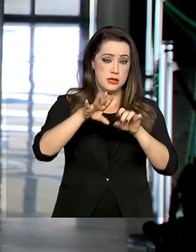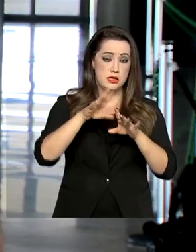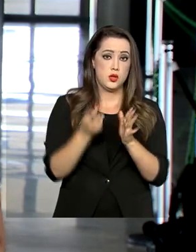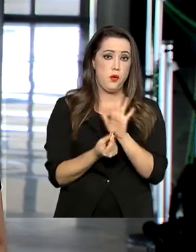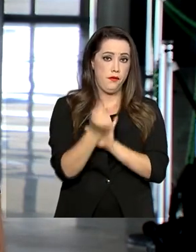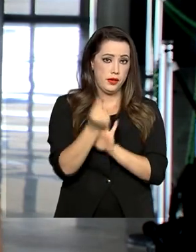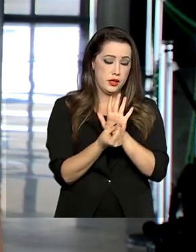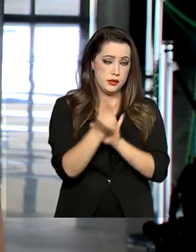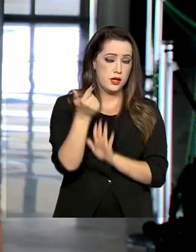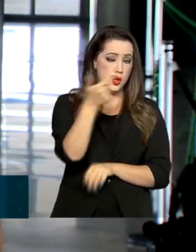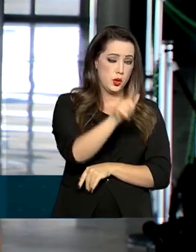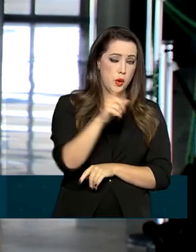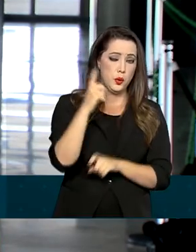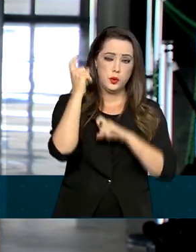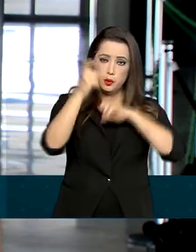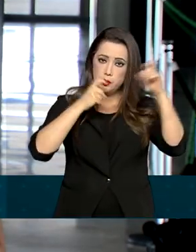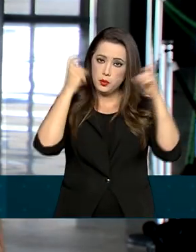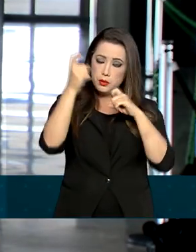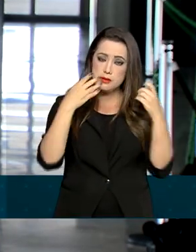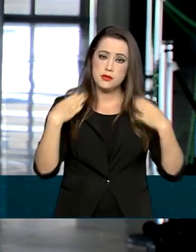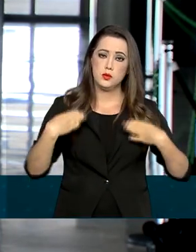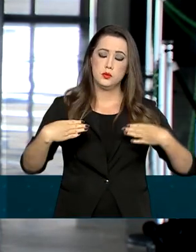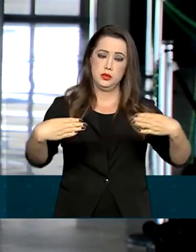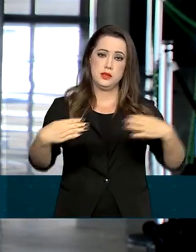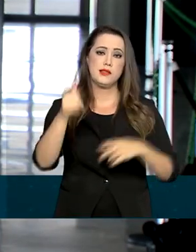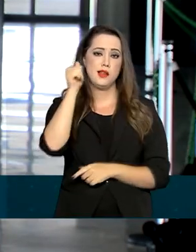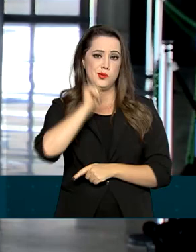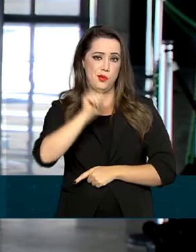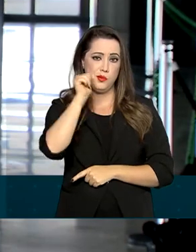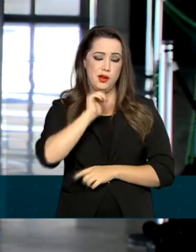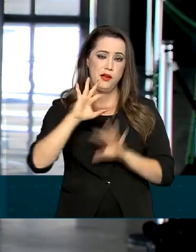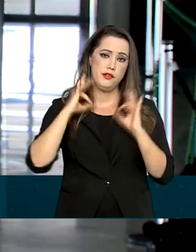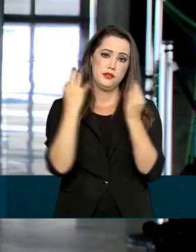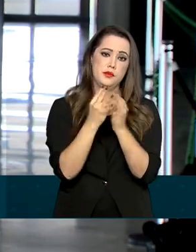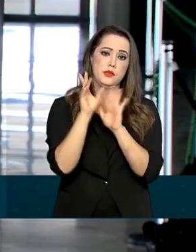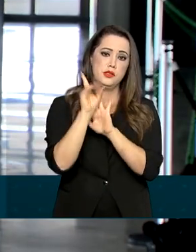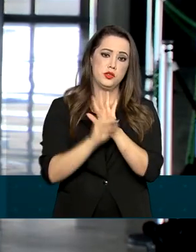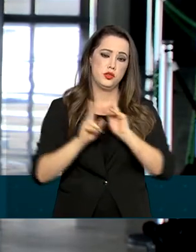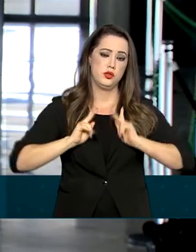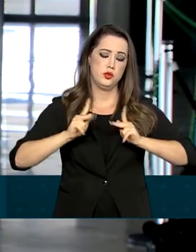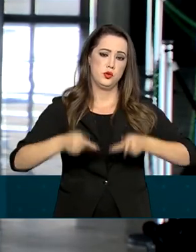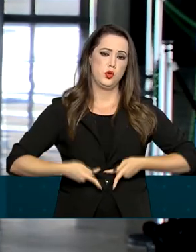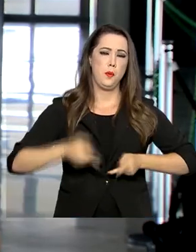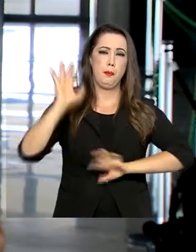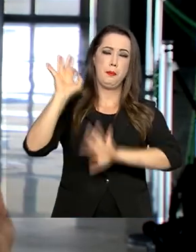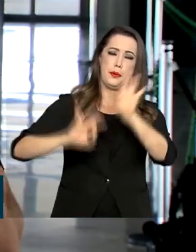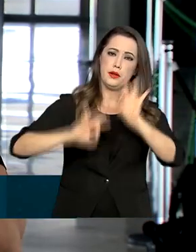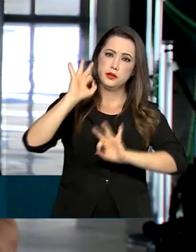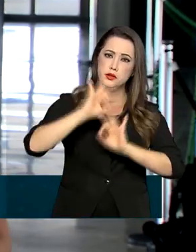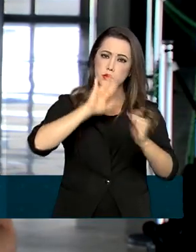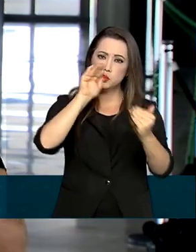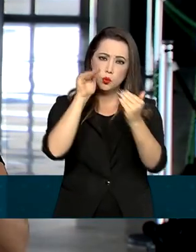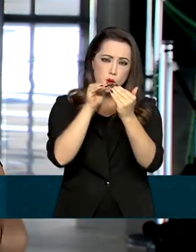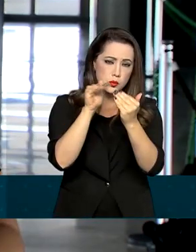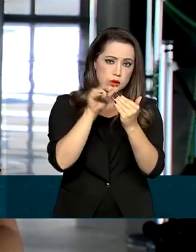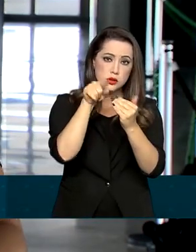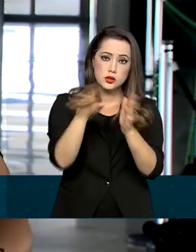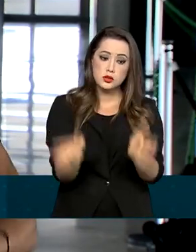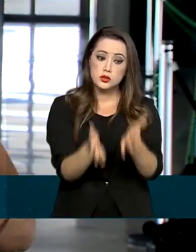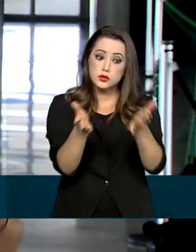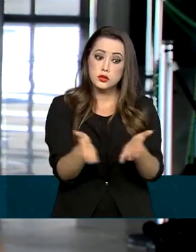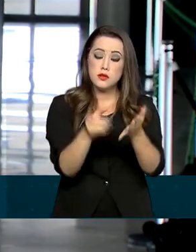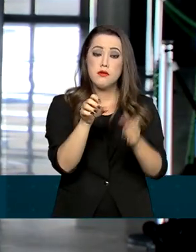outra preocupação do Ministério da Mulher, da Família e dos Direitos Humanos. O plano prevê ações para ensinar os